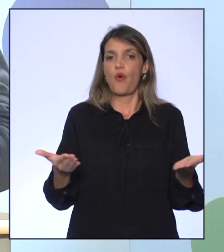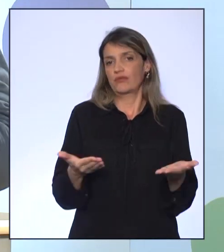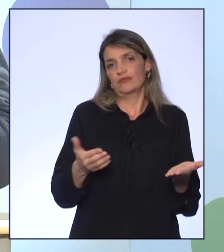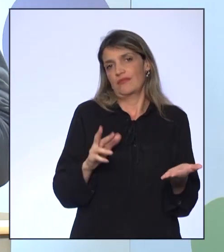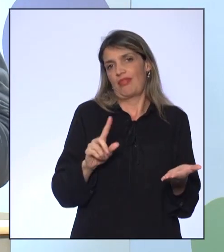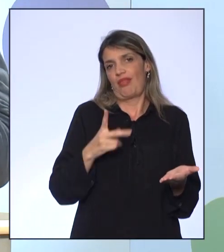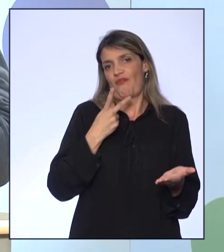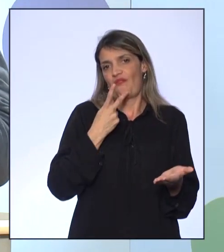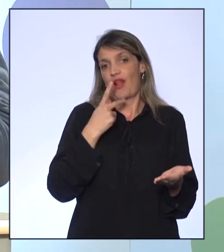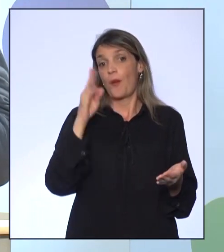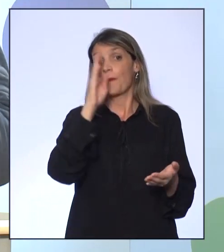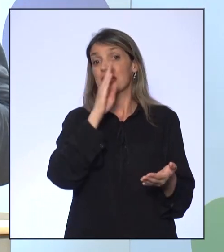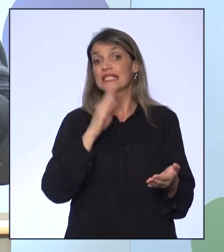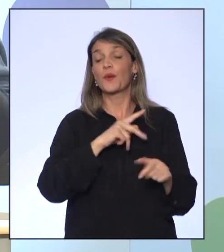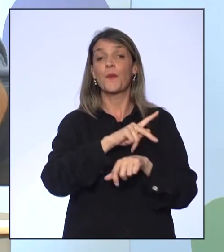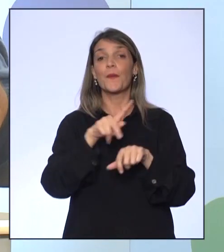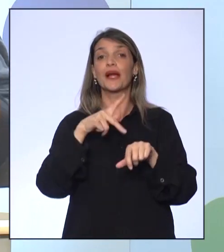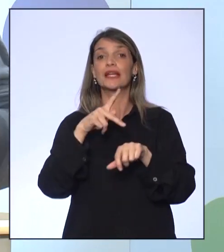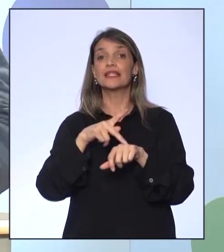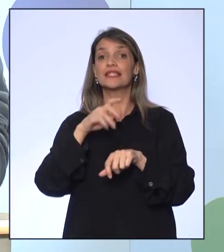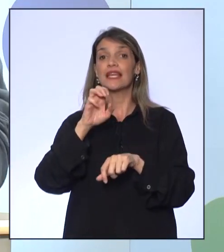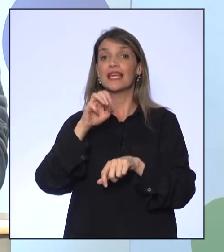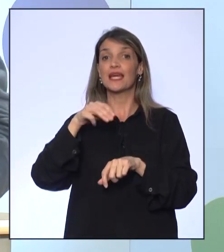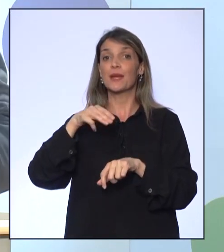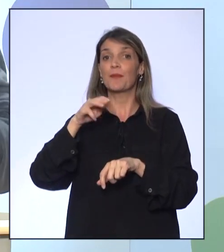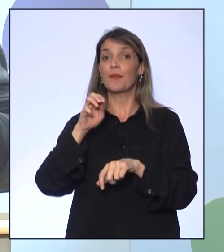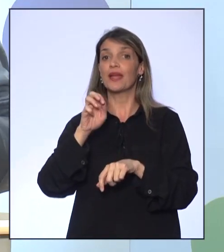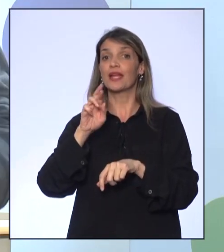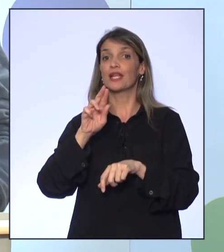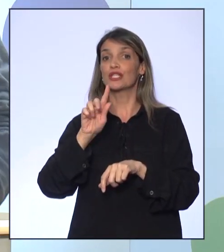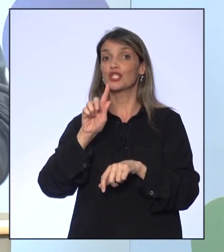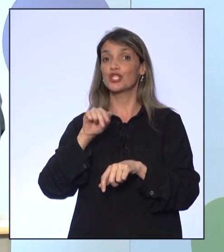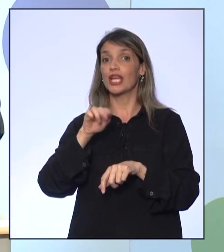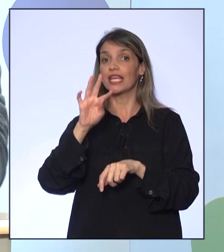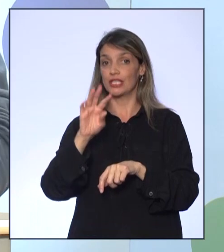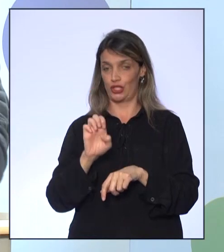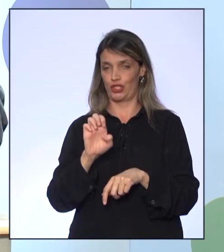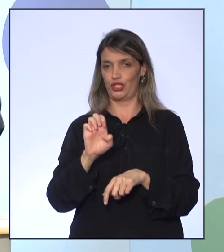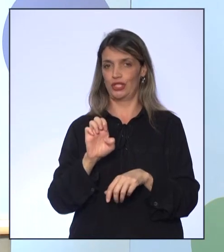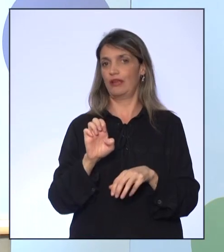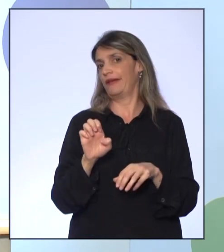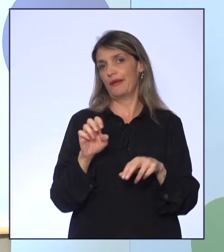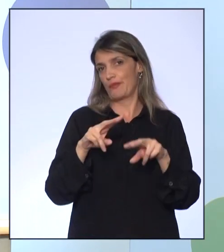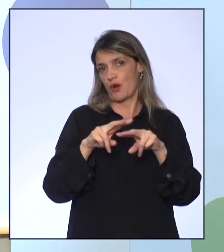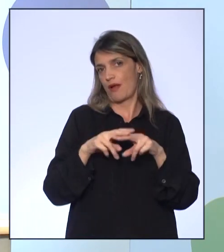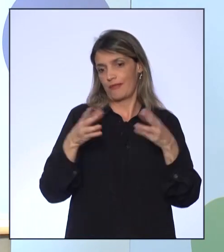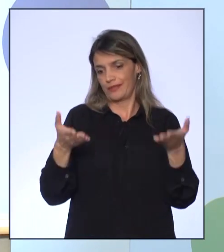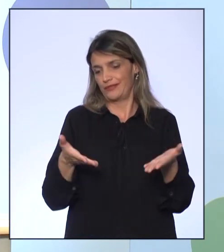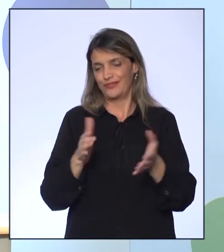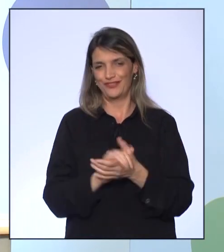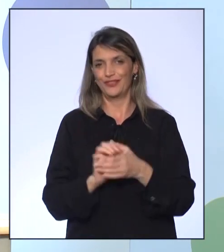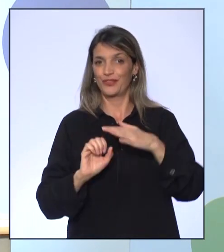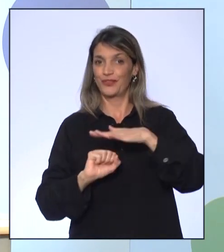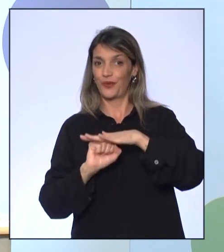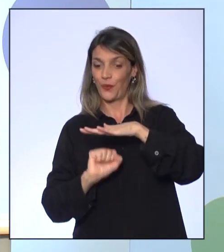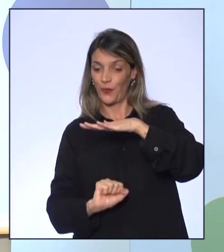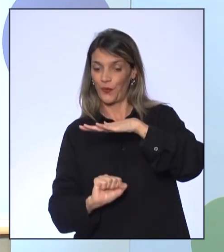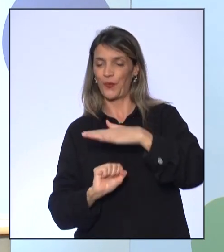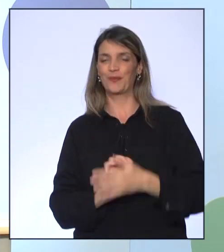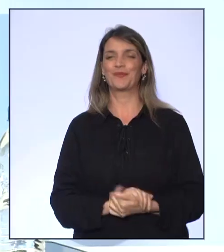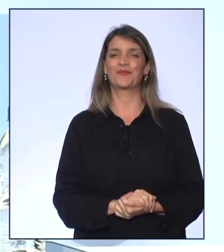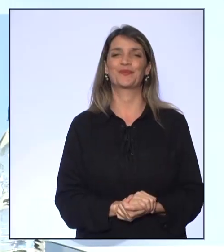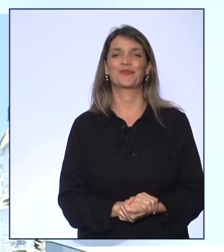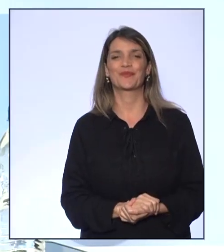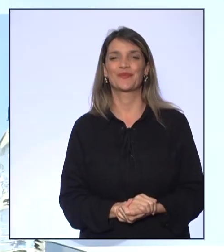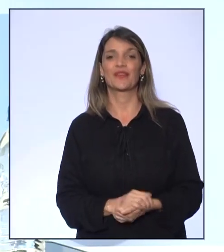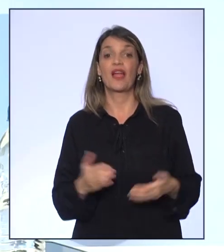isso, a gente chama o Brasil de país emergente, né? Só precisa ver de onde que é emergente, né? Tudo bem? Exatamente. E